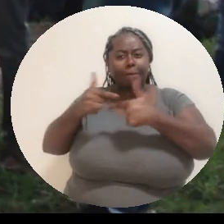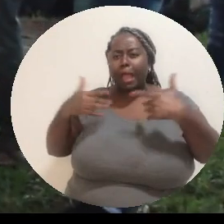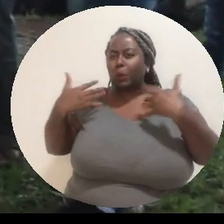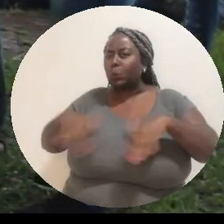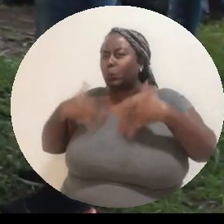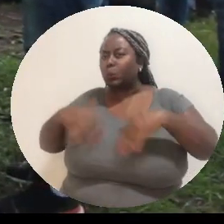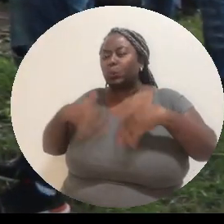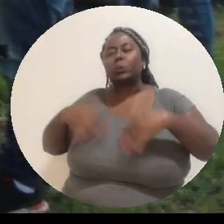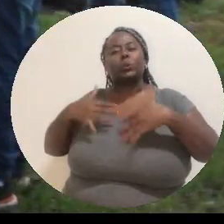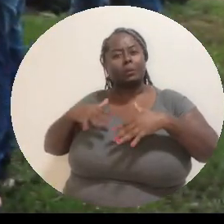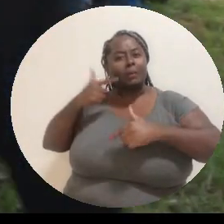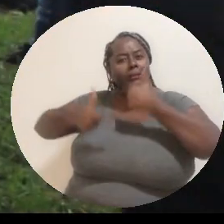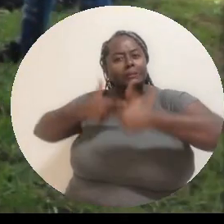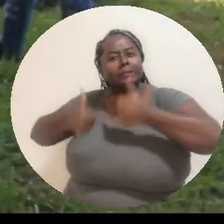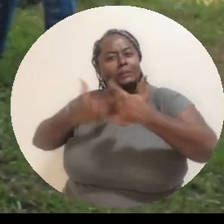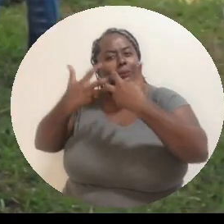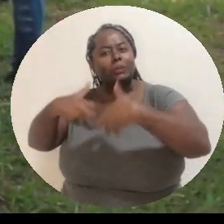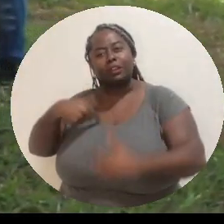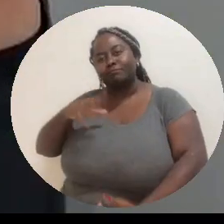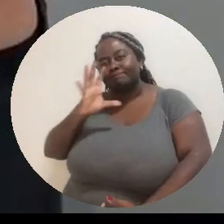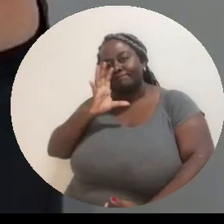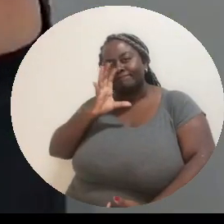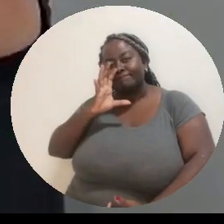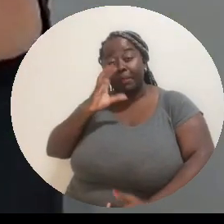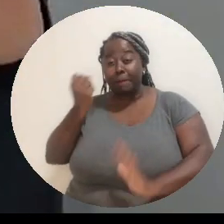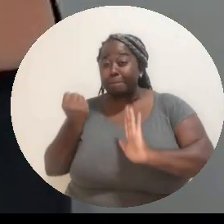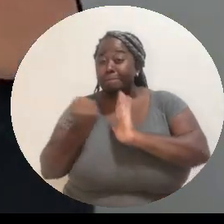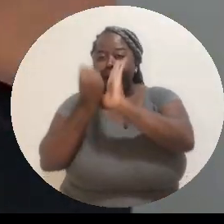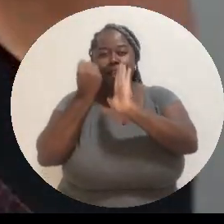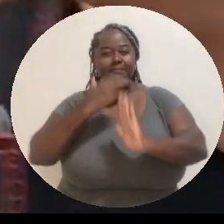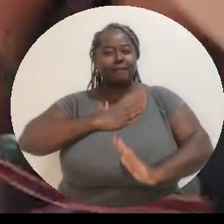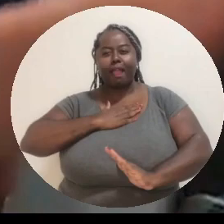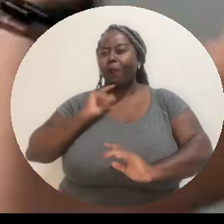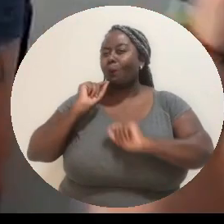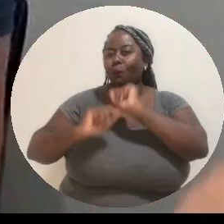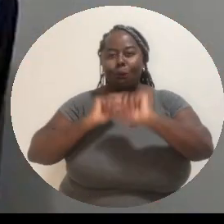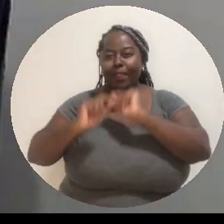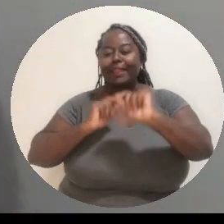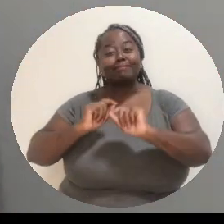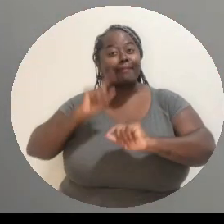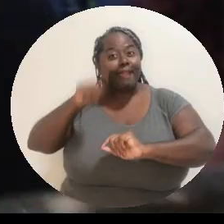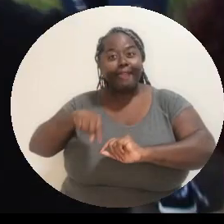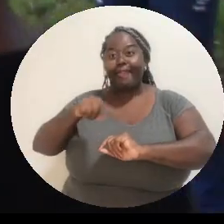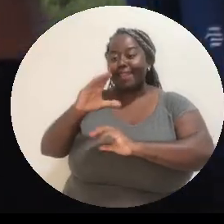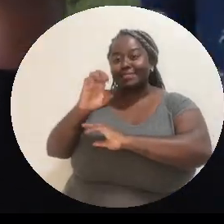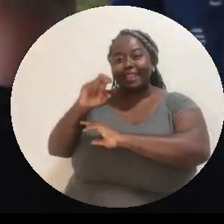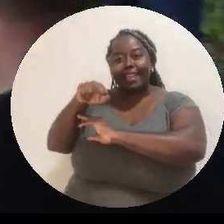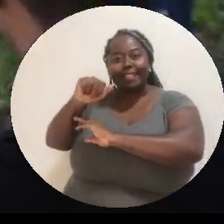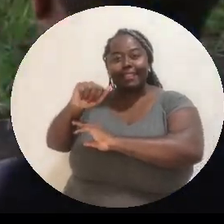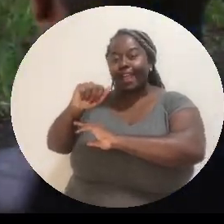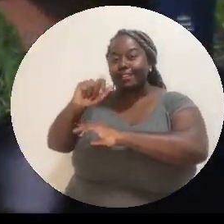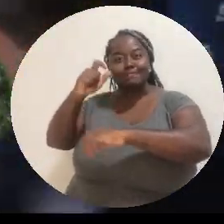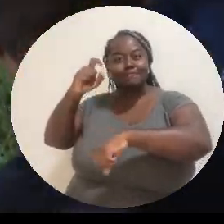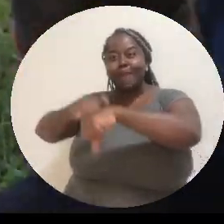funcionar. E eu fiquei assim muito impressionada. E uma cena que me marcou bastante foi uma cena de improviso, também não tinha no